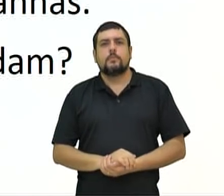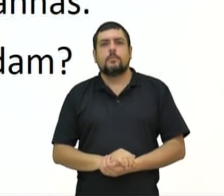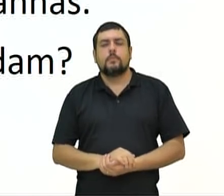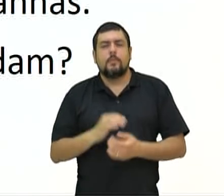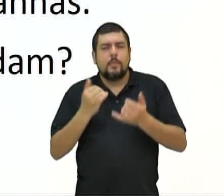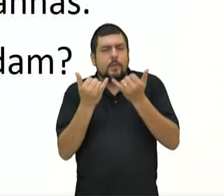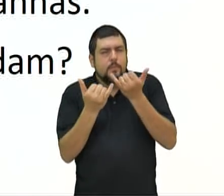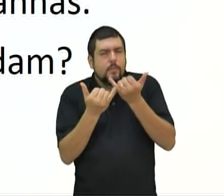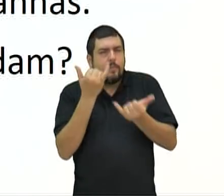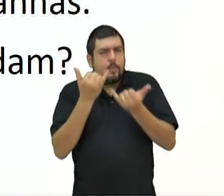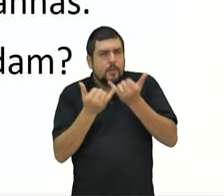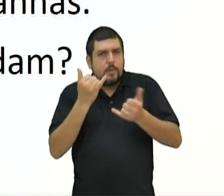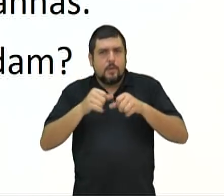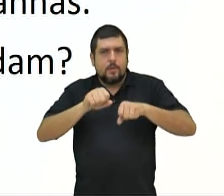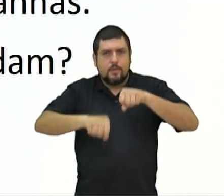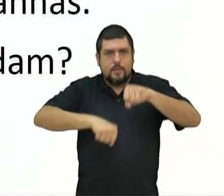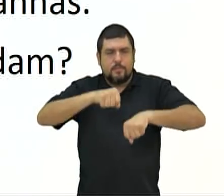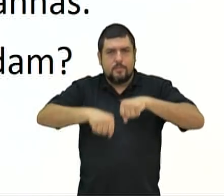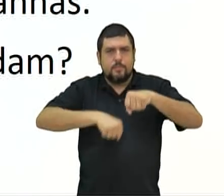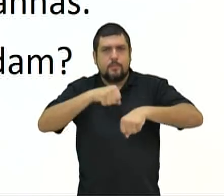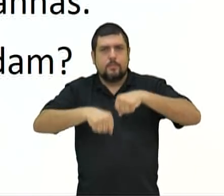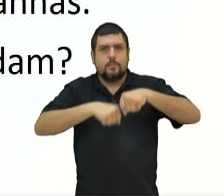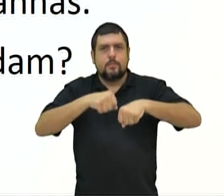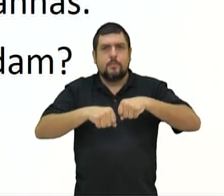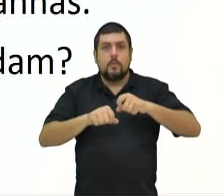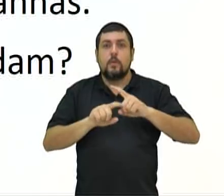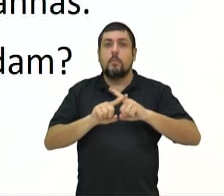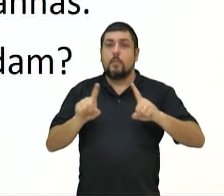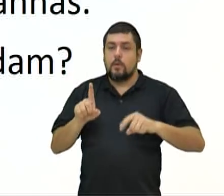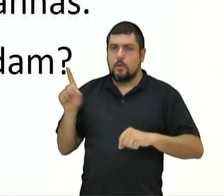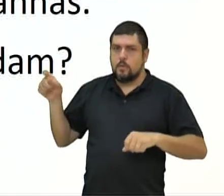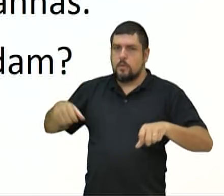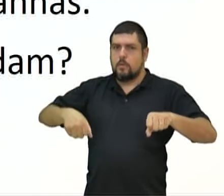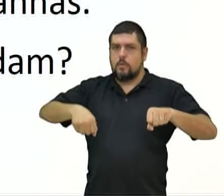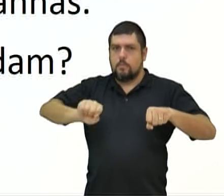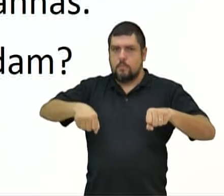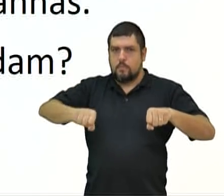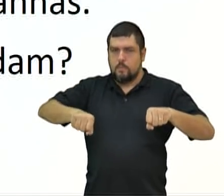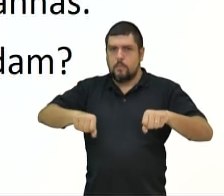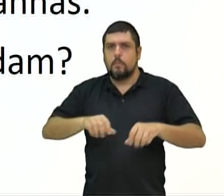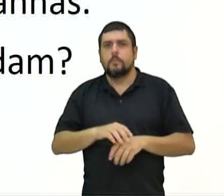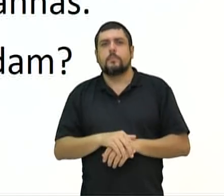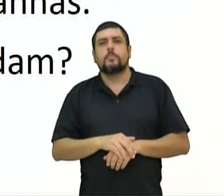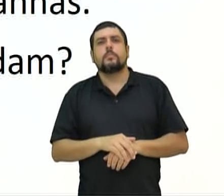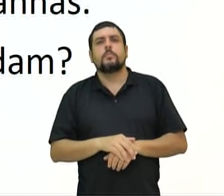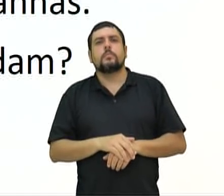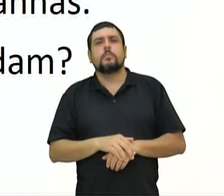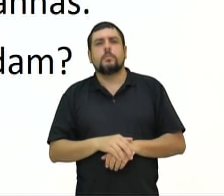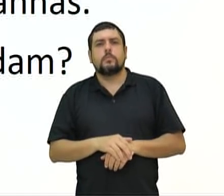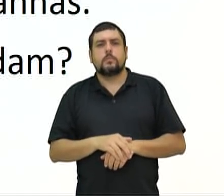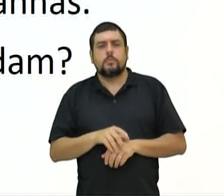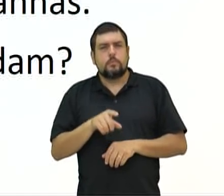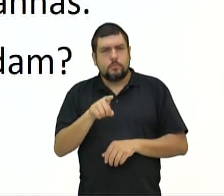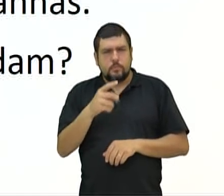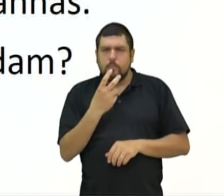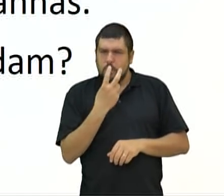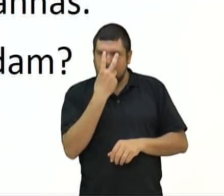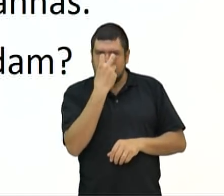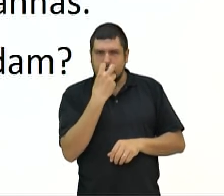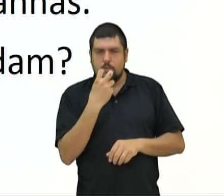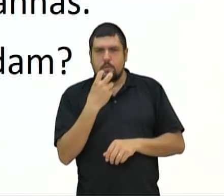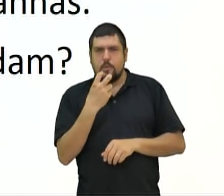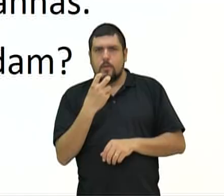da bicicleta, só que agora a gente está trabalhando com moto. Então você já reparou, né? Você já viu na sua cidade